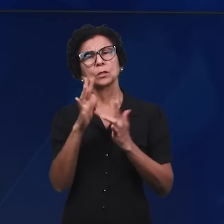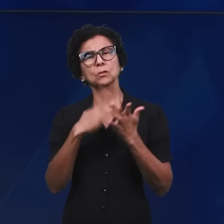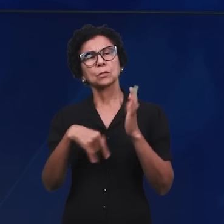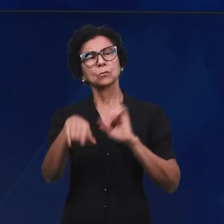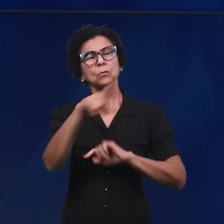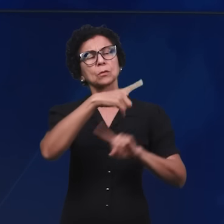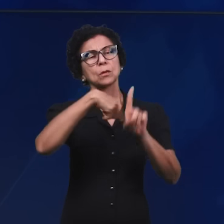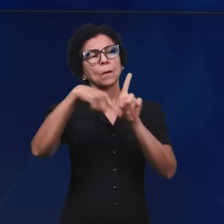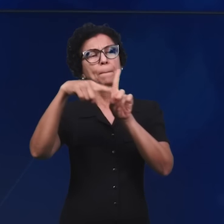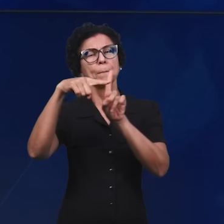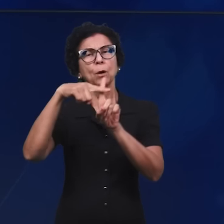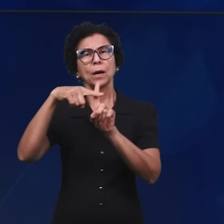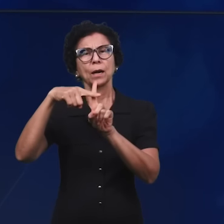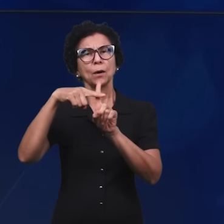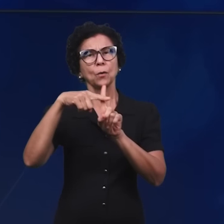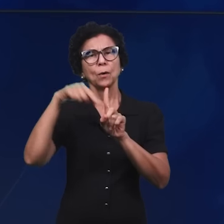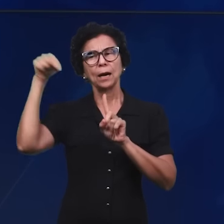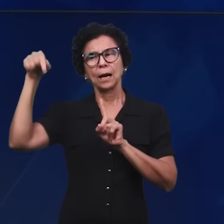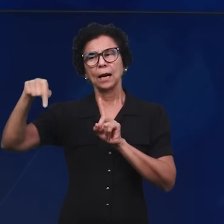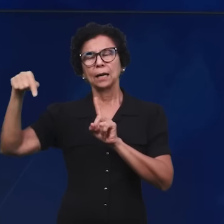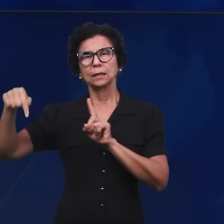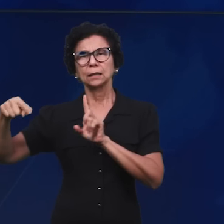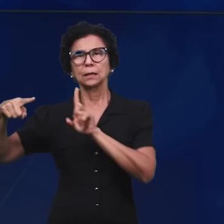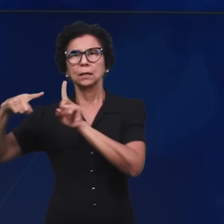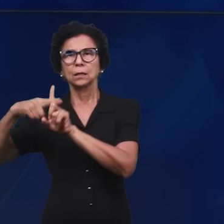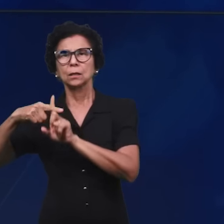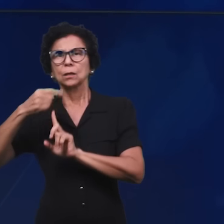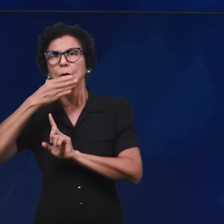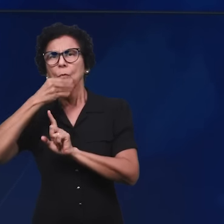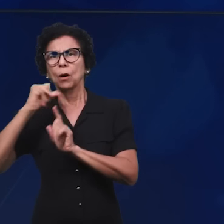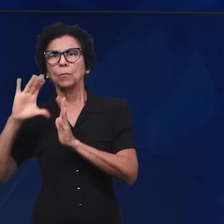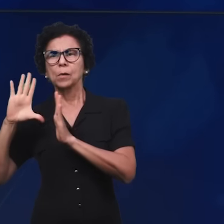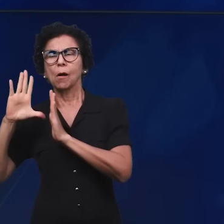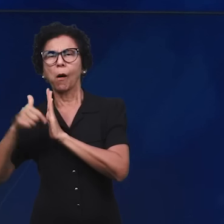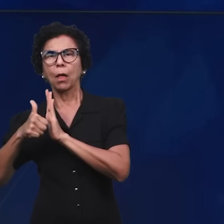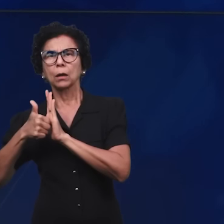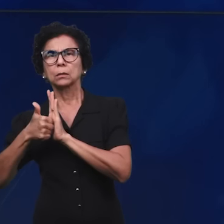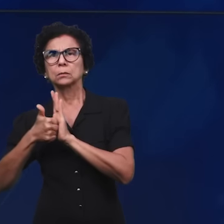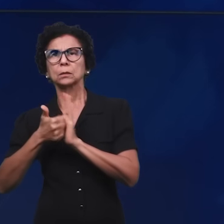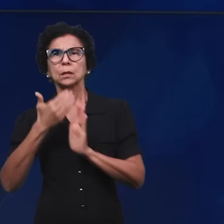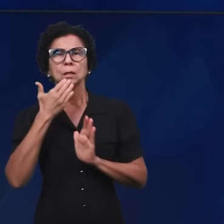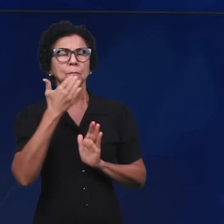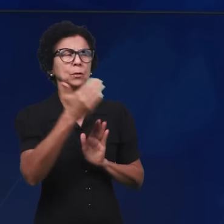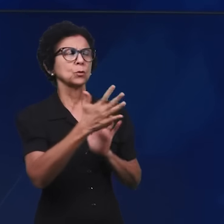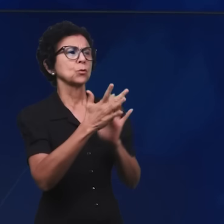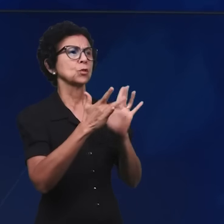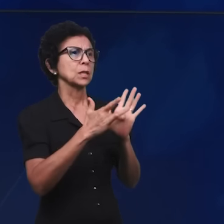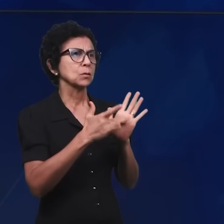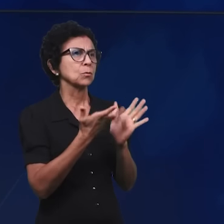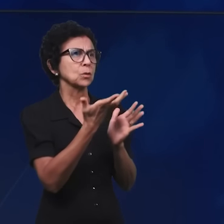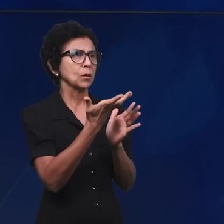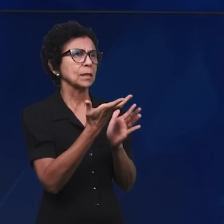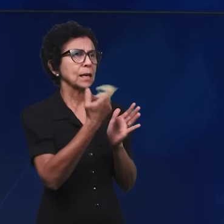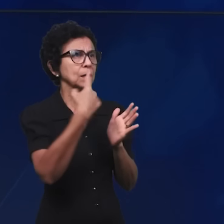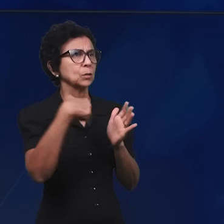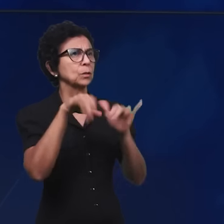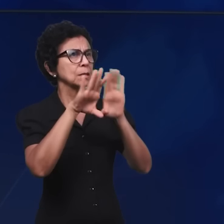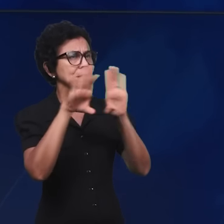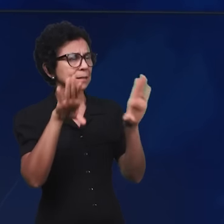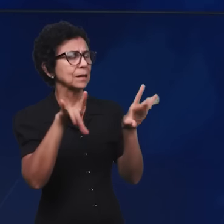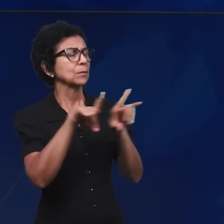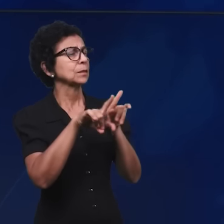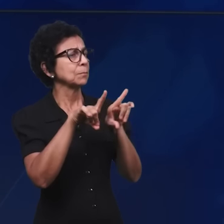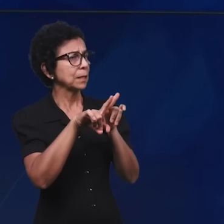lado: hoje mesmo estarás comigo no paraíso. Essa foi a esperança de José de Arimateia.